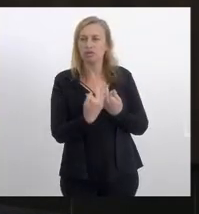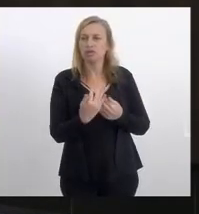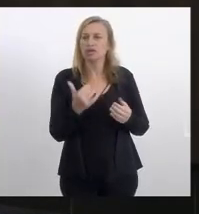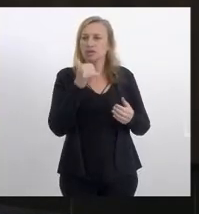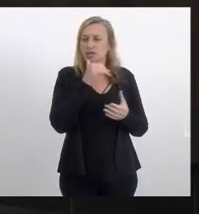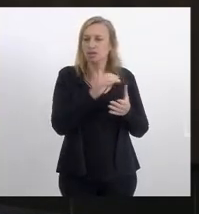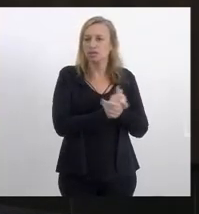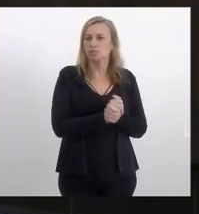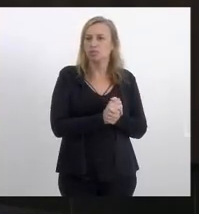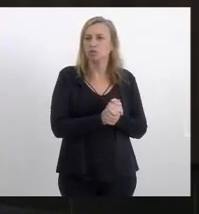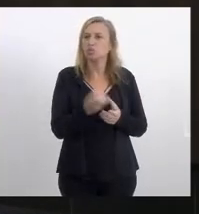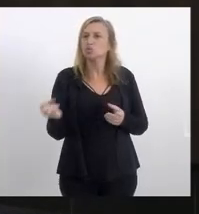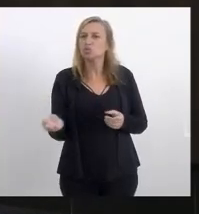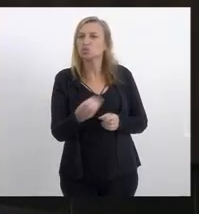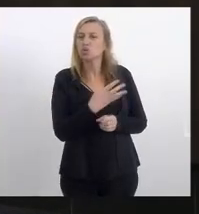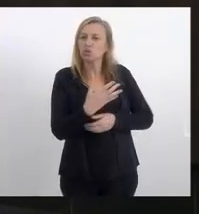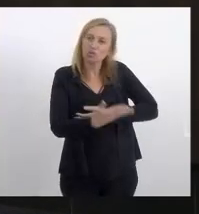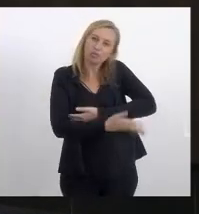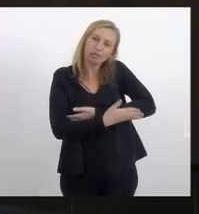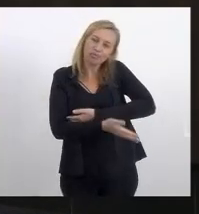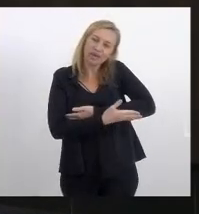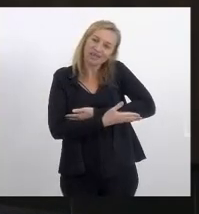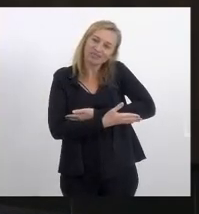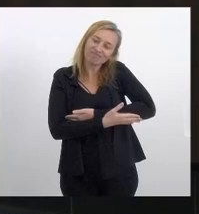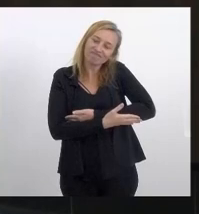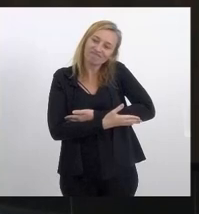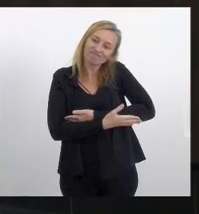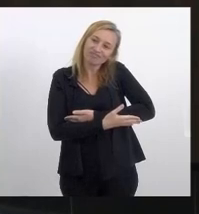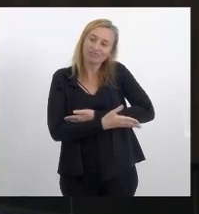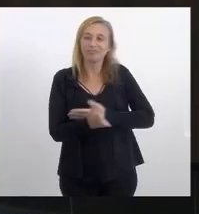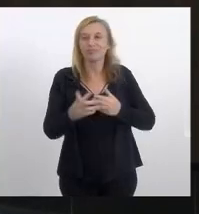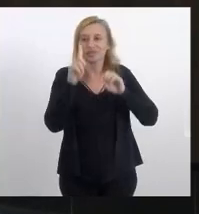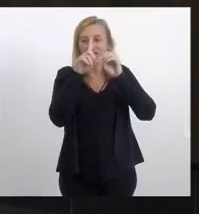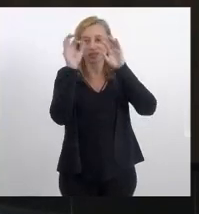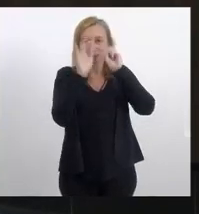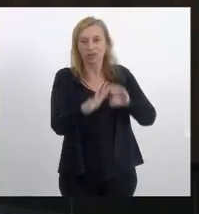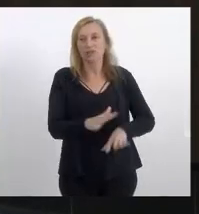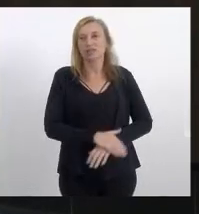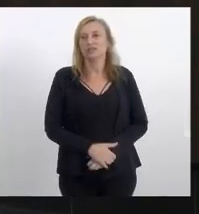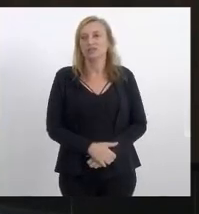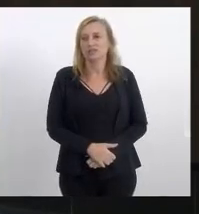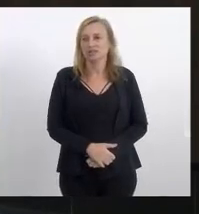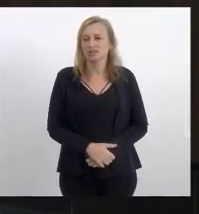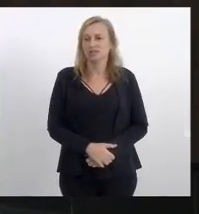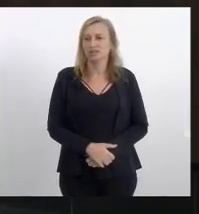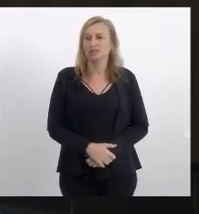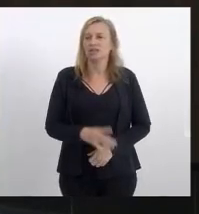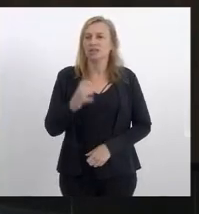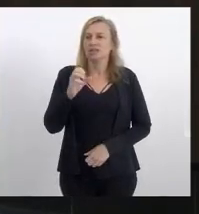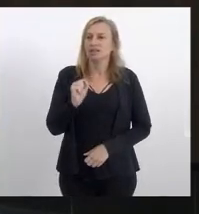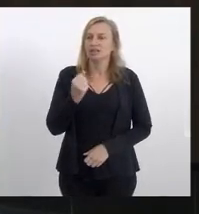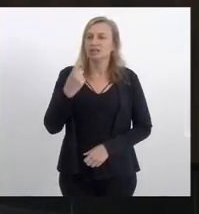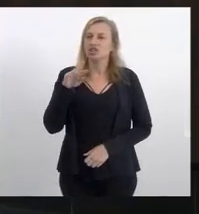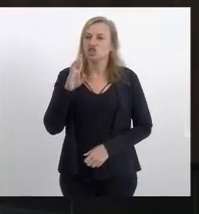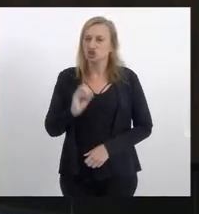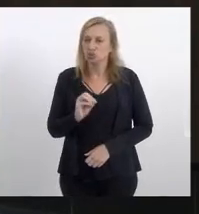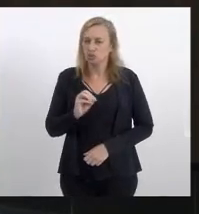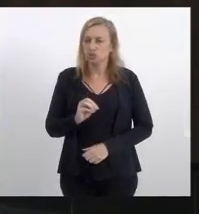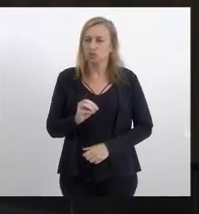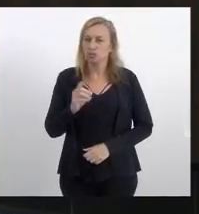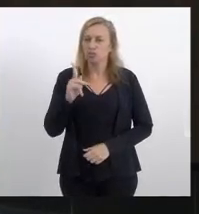seu novo menina um menino Deus abençoe vocês se a gente Portugal por